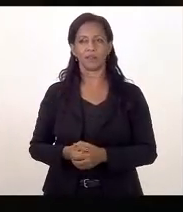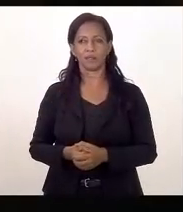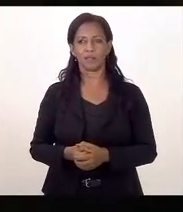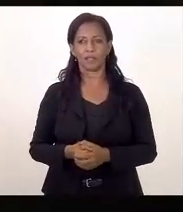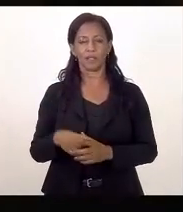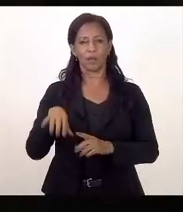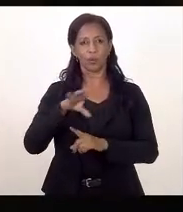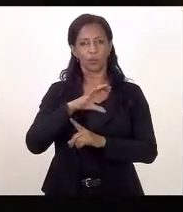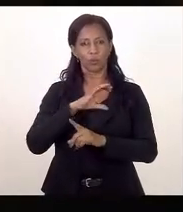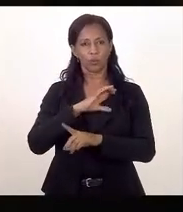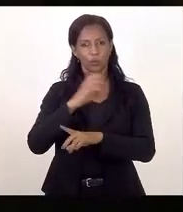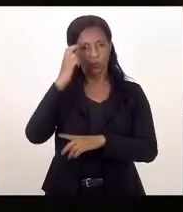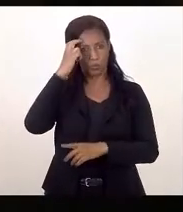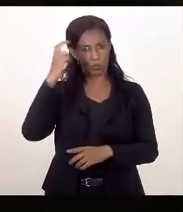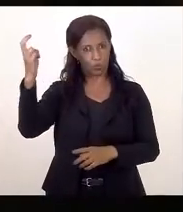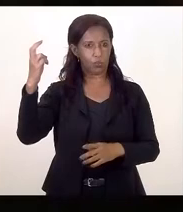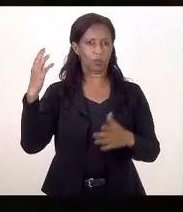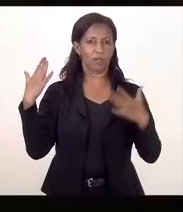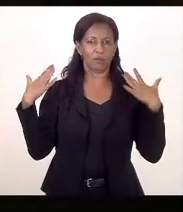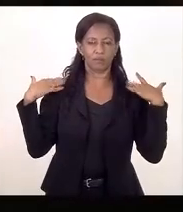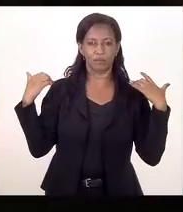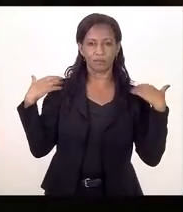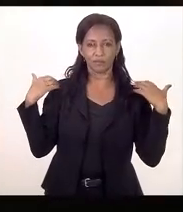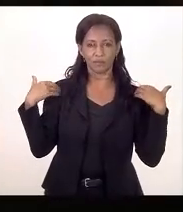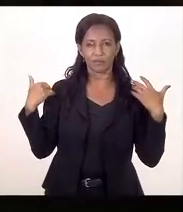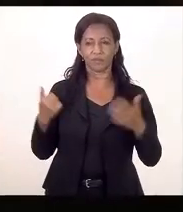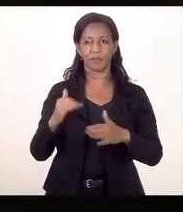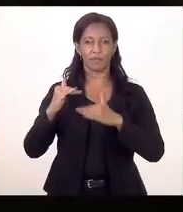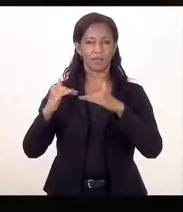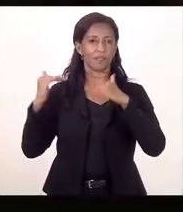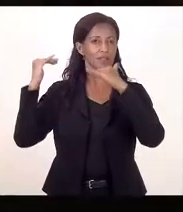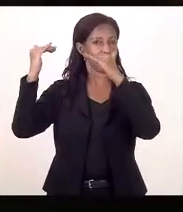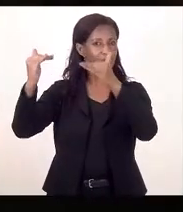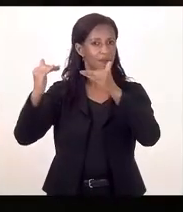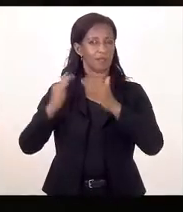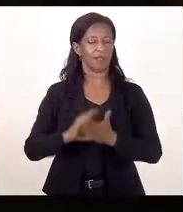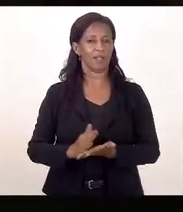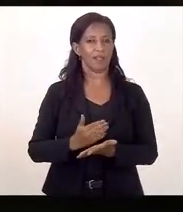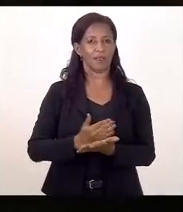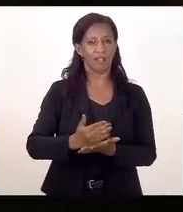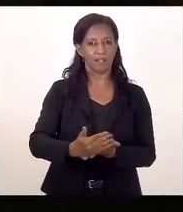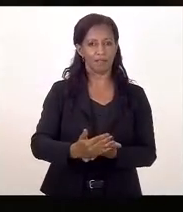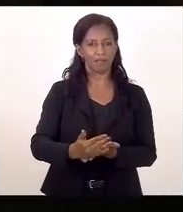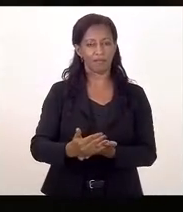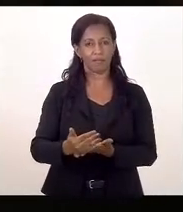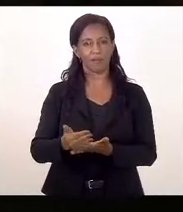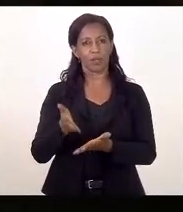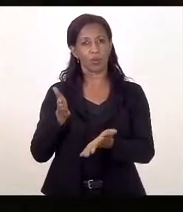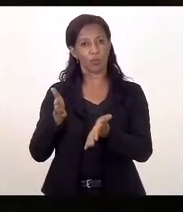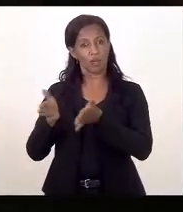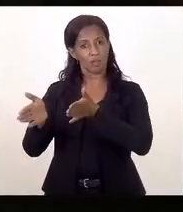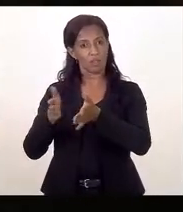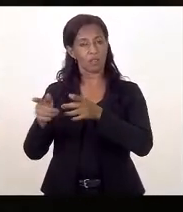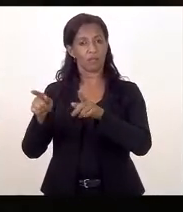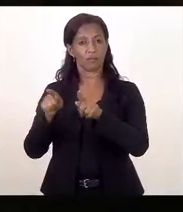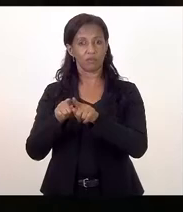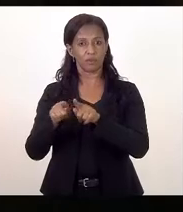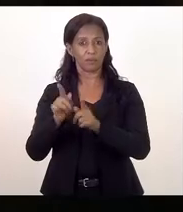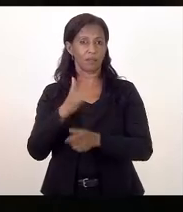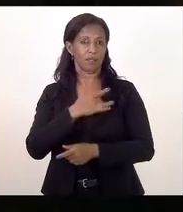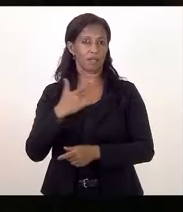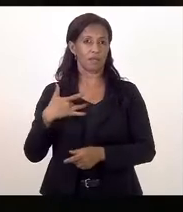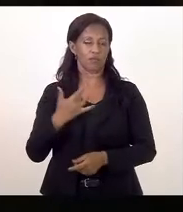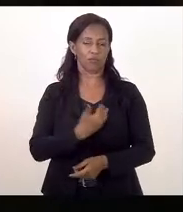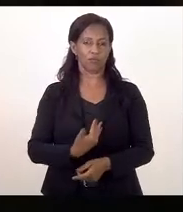cultura, do lazer, mas, acima de tudo, a partir do acesso também aos direitos à saúde